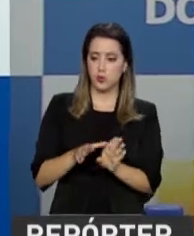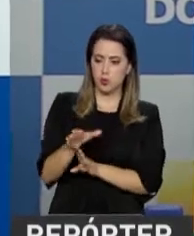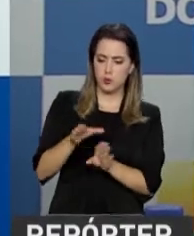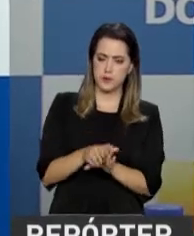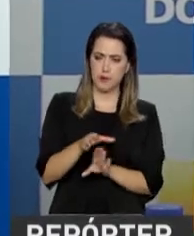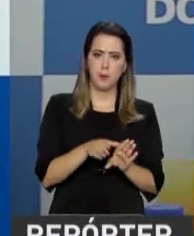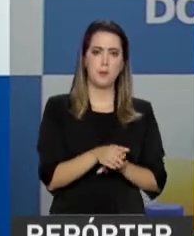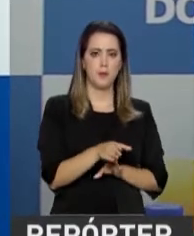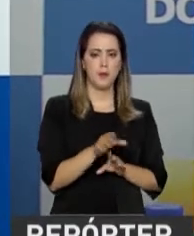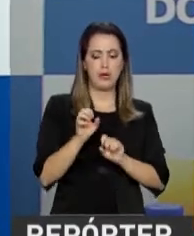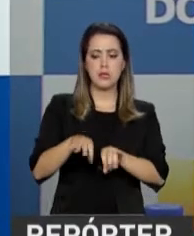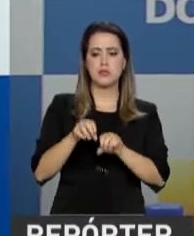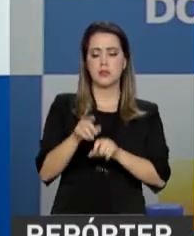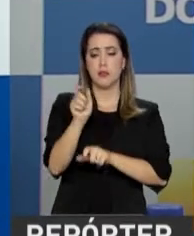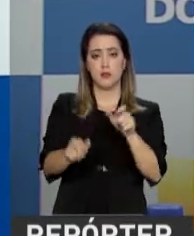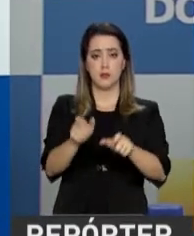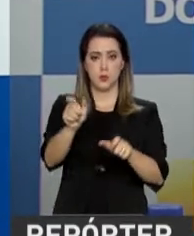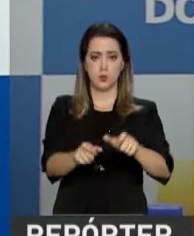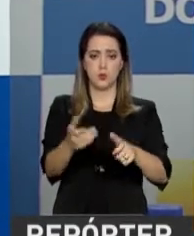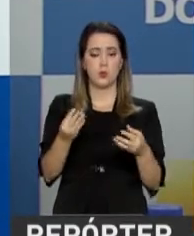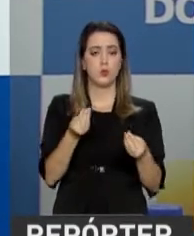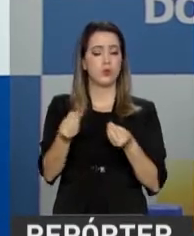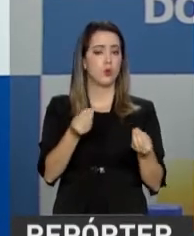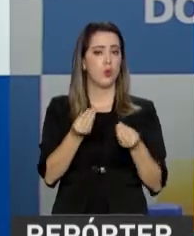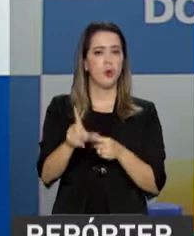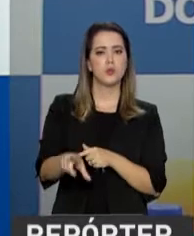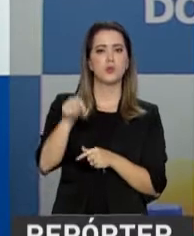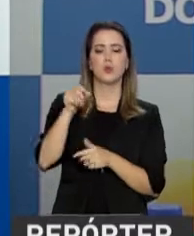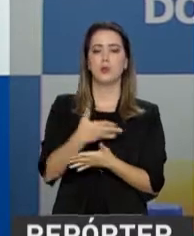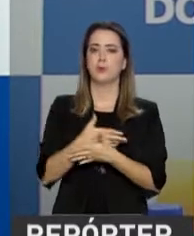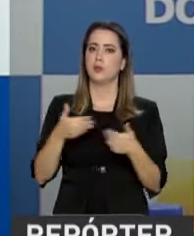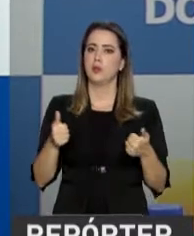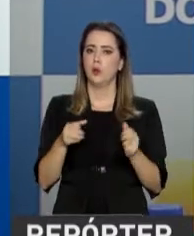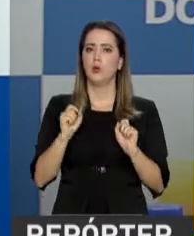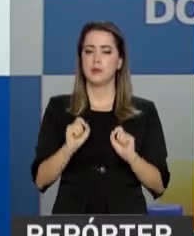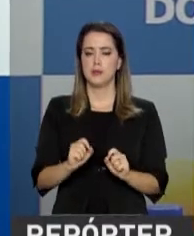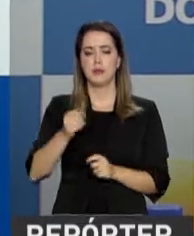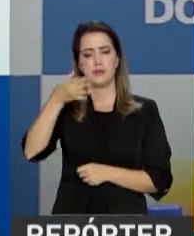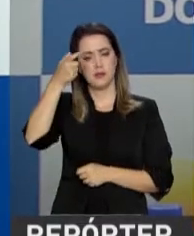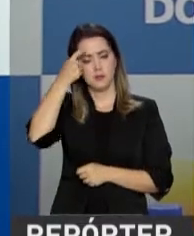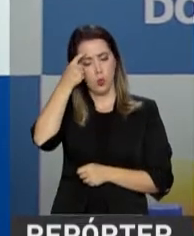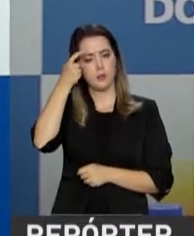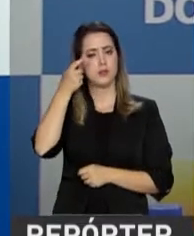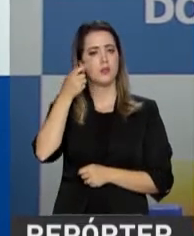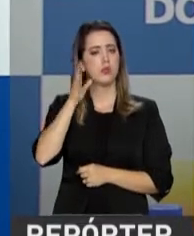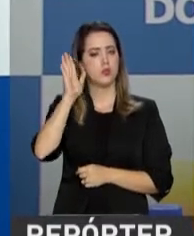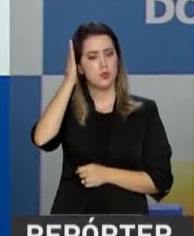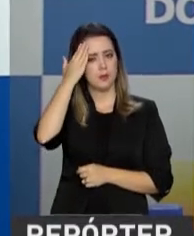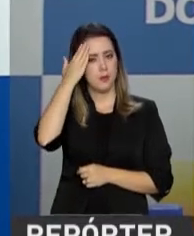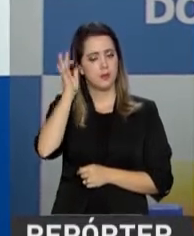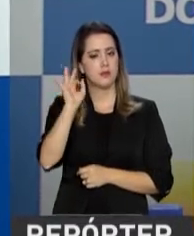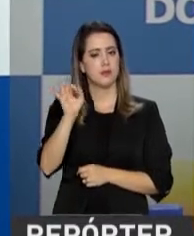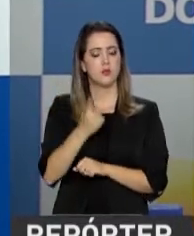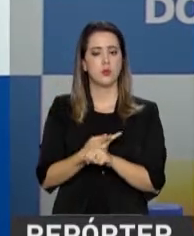o consumidor a tomadas de decisões conscientes no que diz respeito à